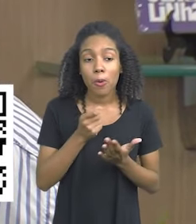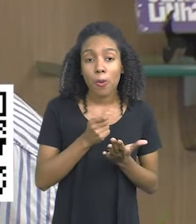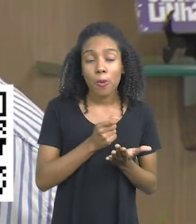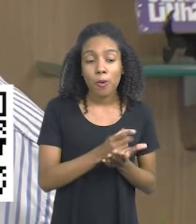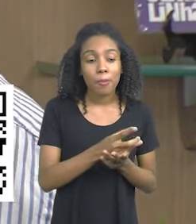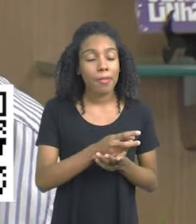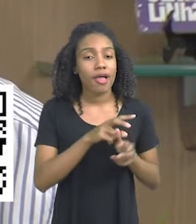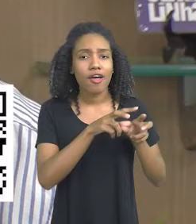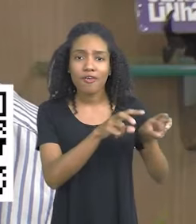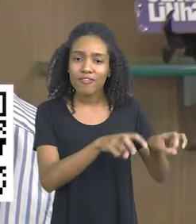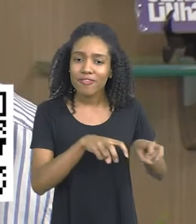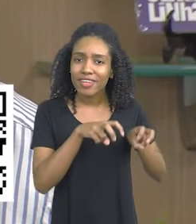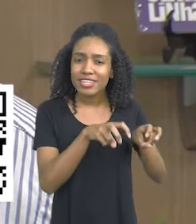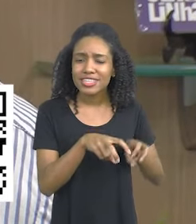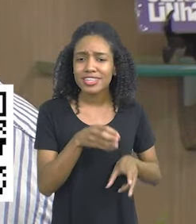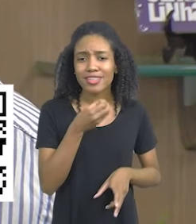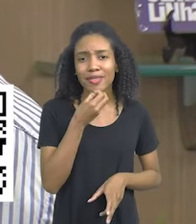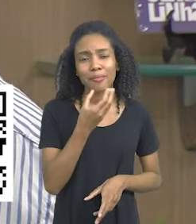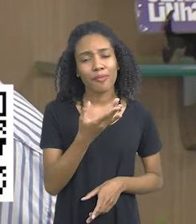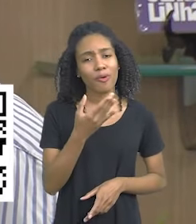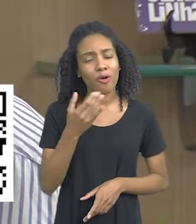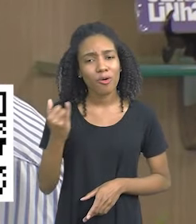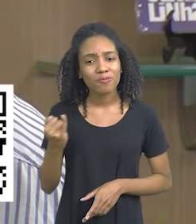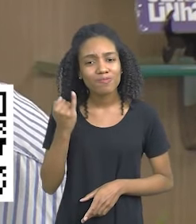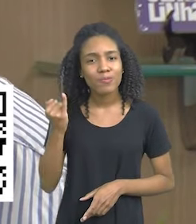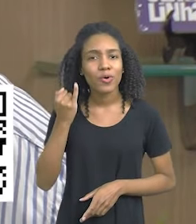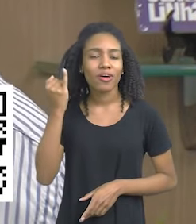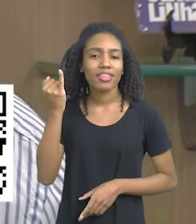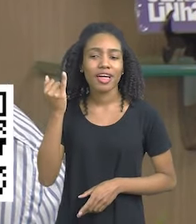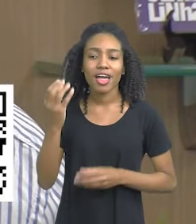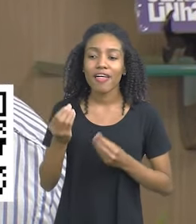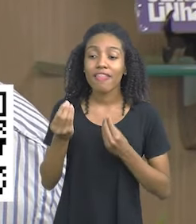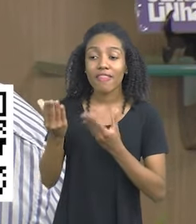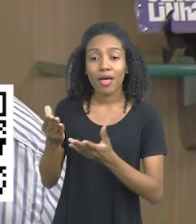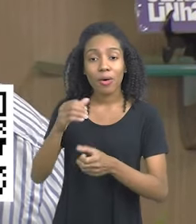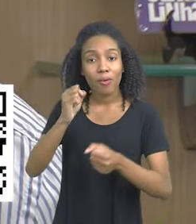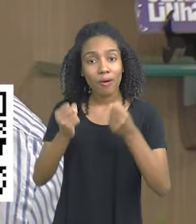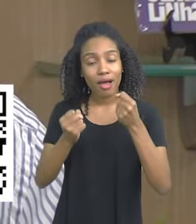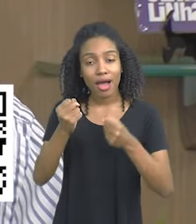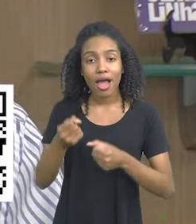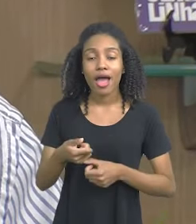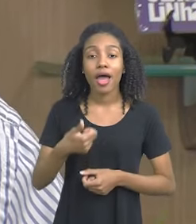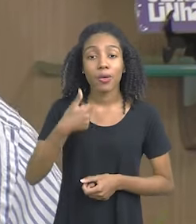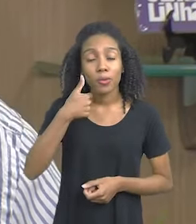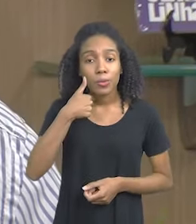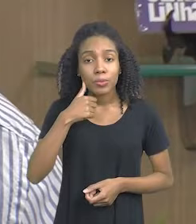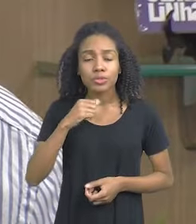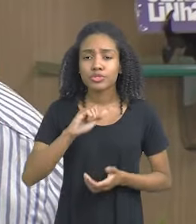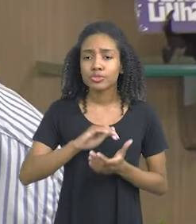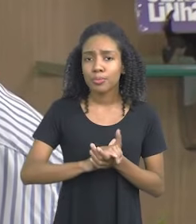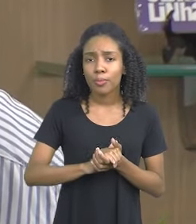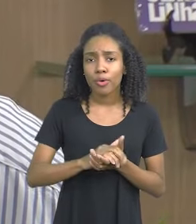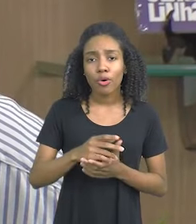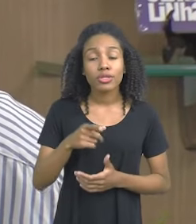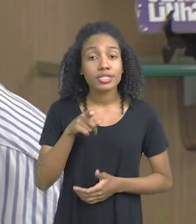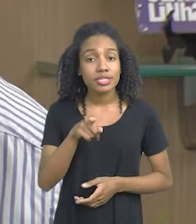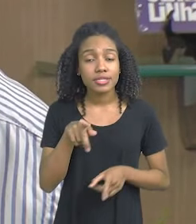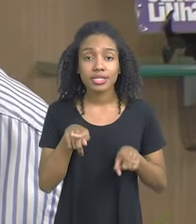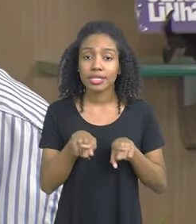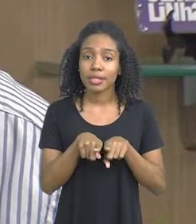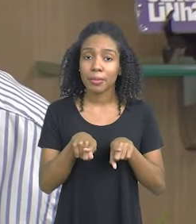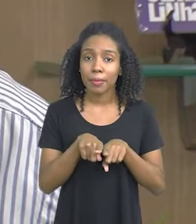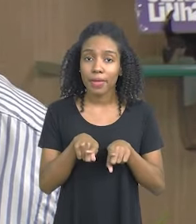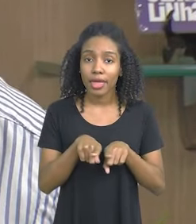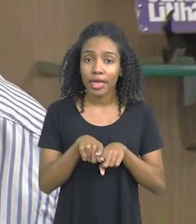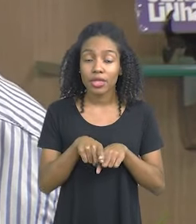isso é muito importante. Ter um carro para sua esposa, um para você. O que você não tem